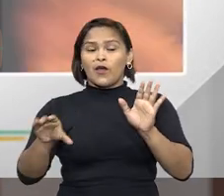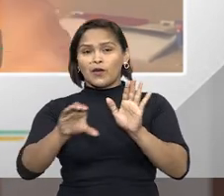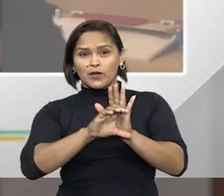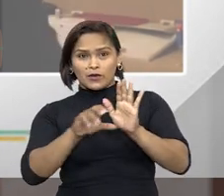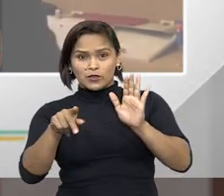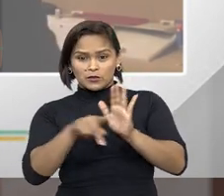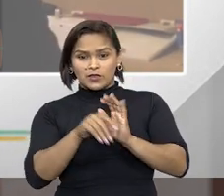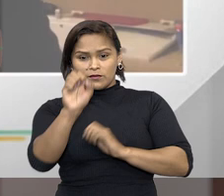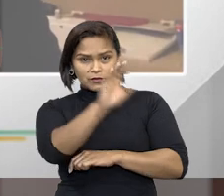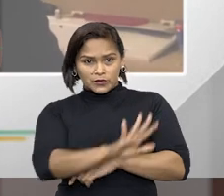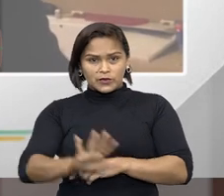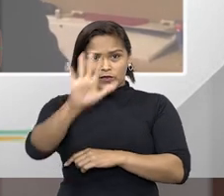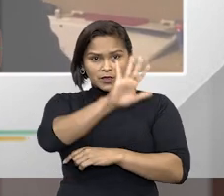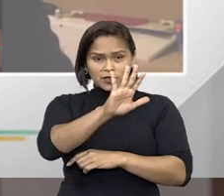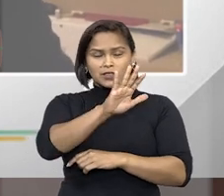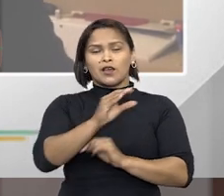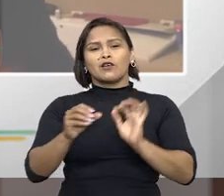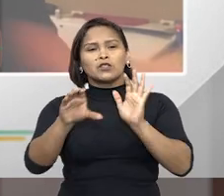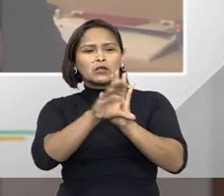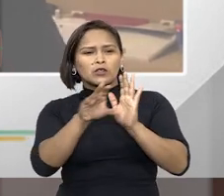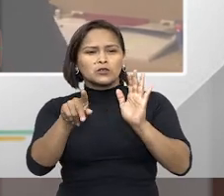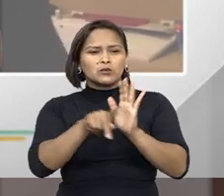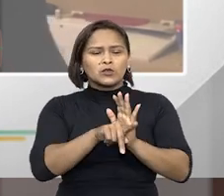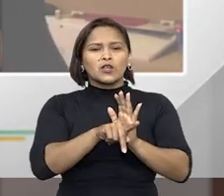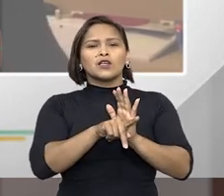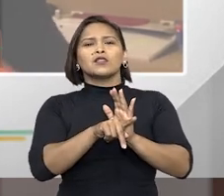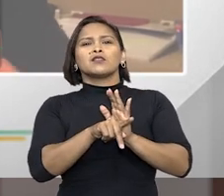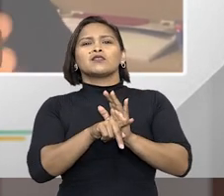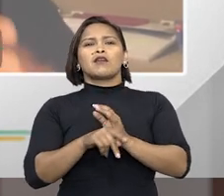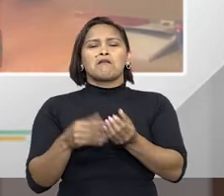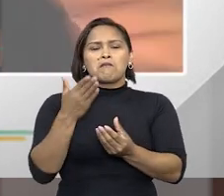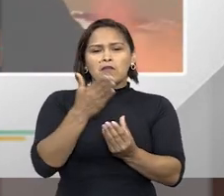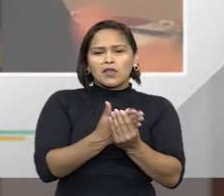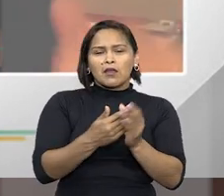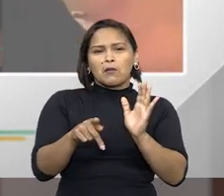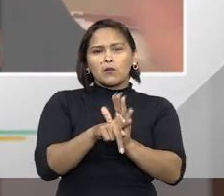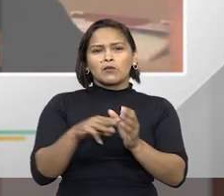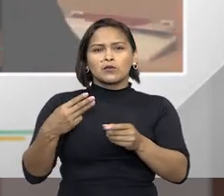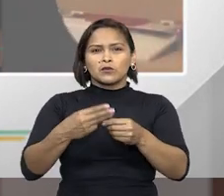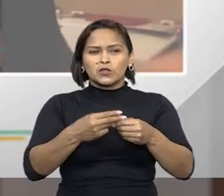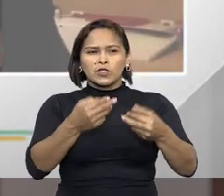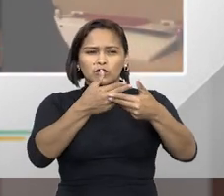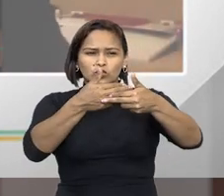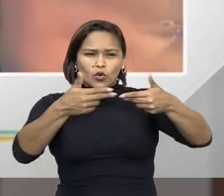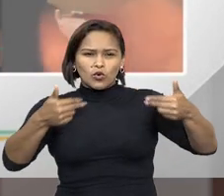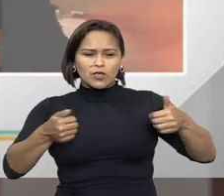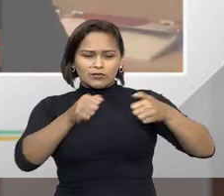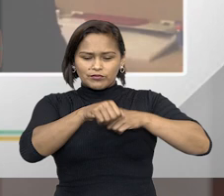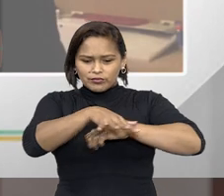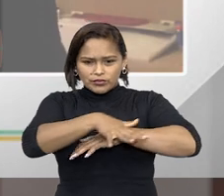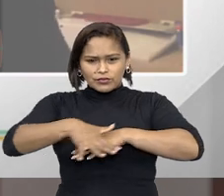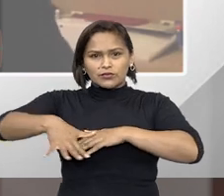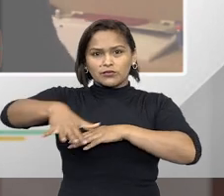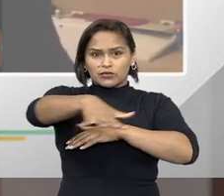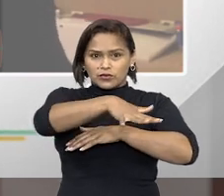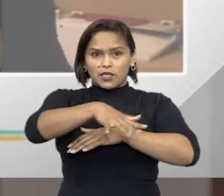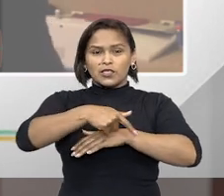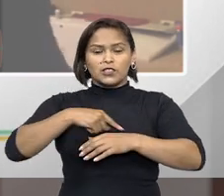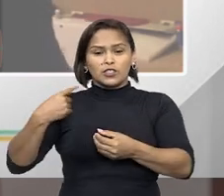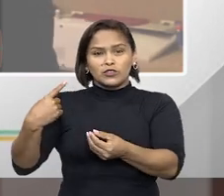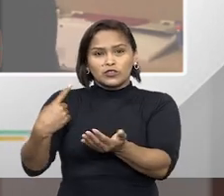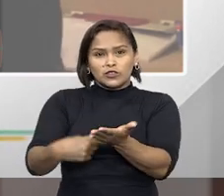Nacional, tem Código de Processo Penal Municipal e etc. Quer dizer, a coisa toda distribuída de acordo com